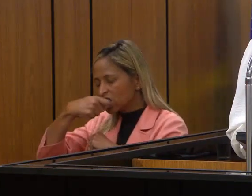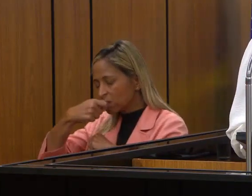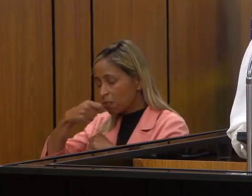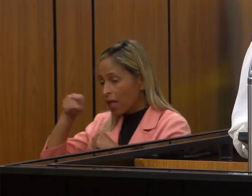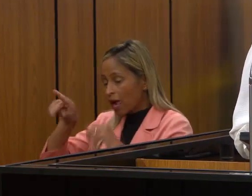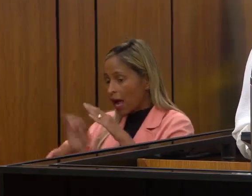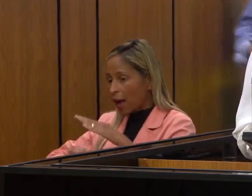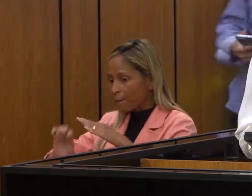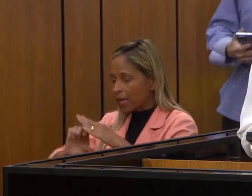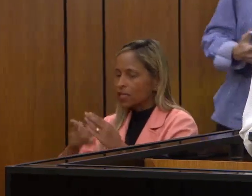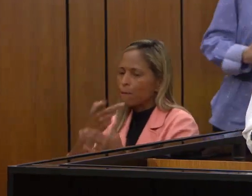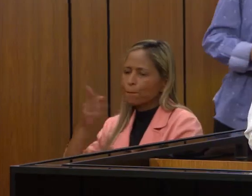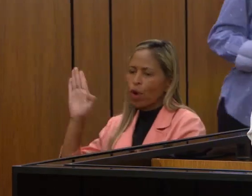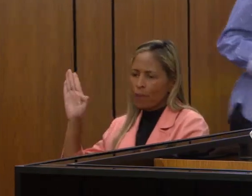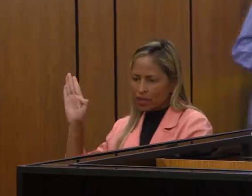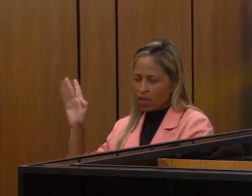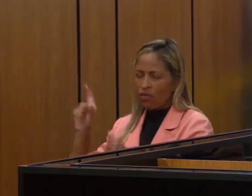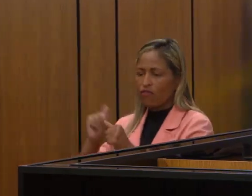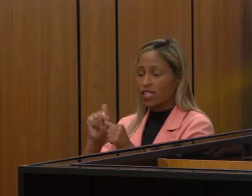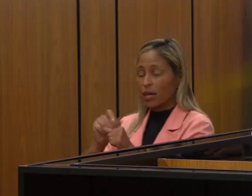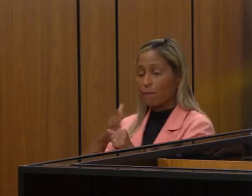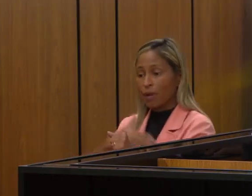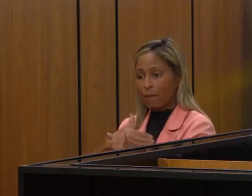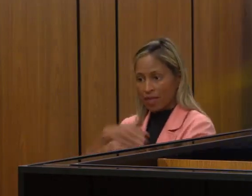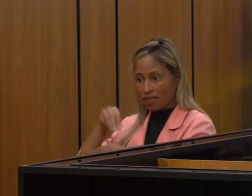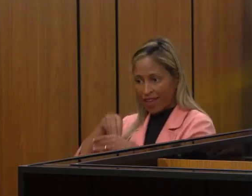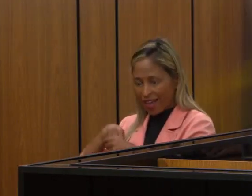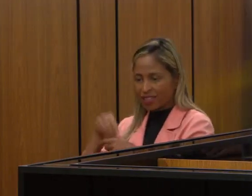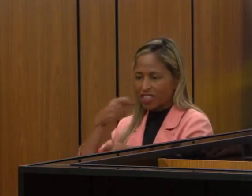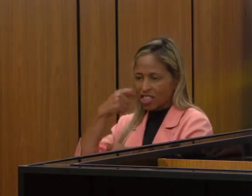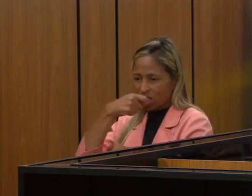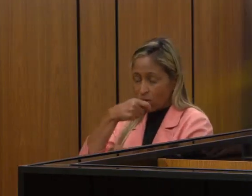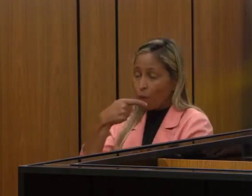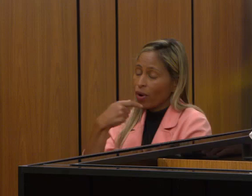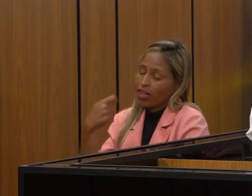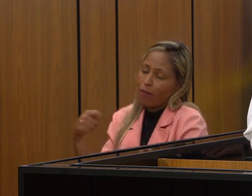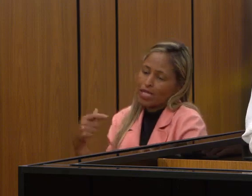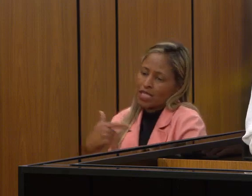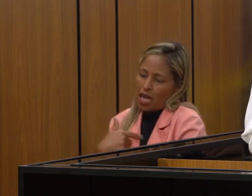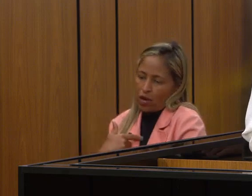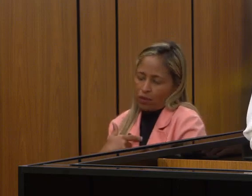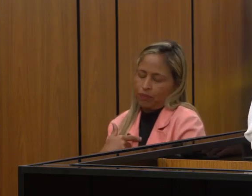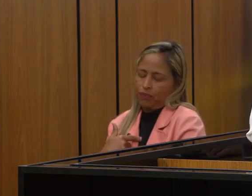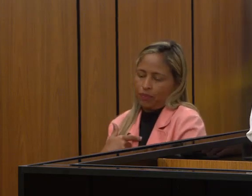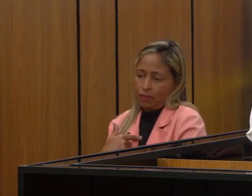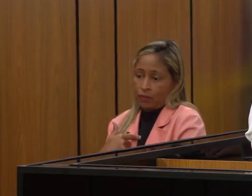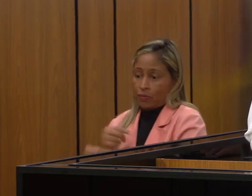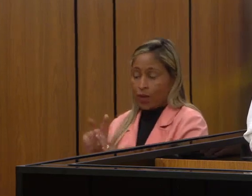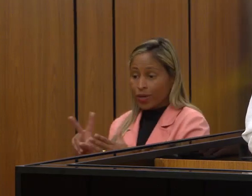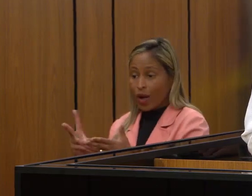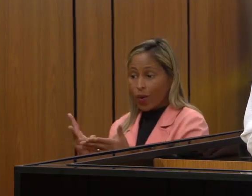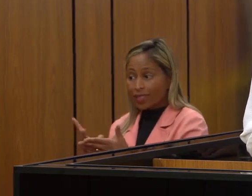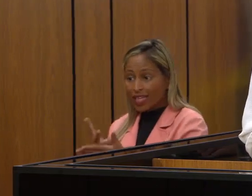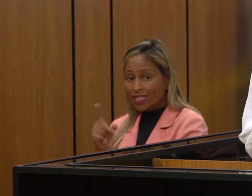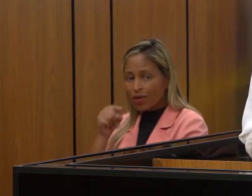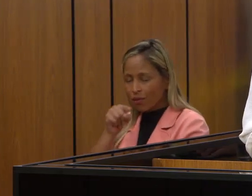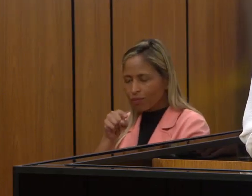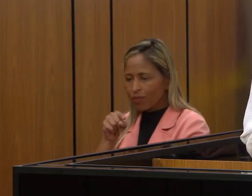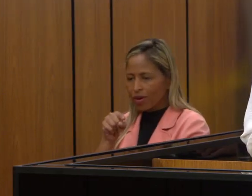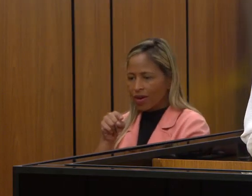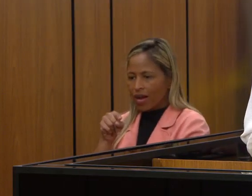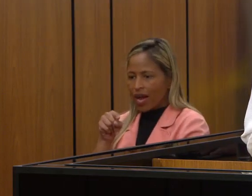essa empresa me prometeu um serviço no qual eu estava necessitando dele e o que houve foi que